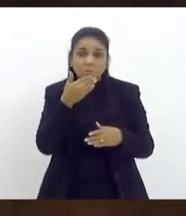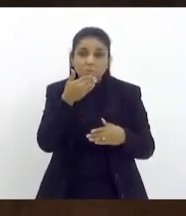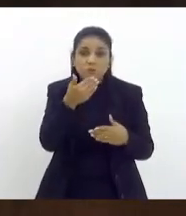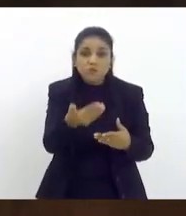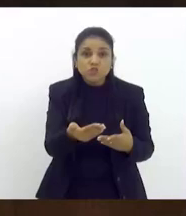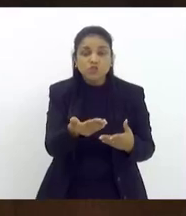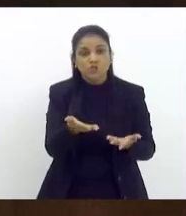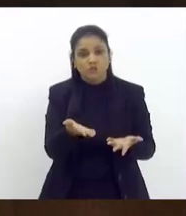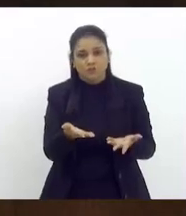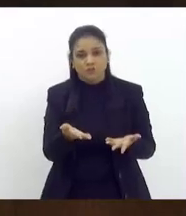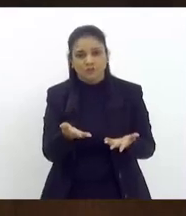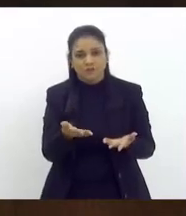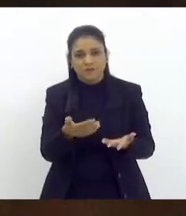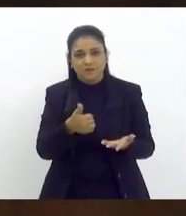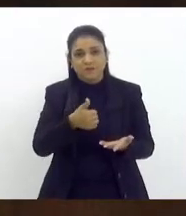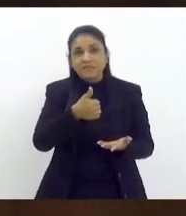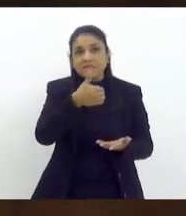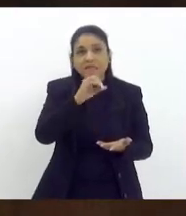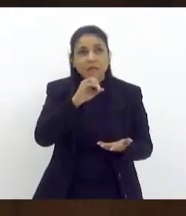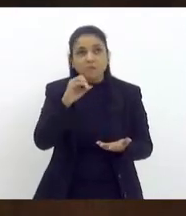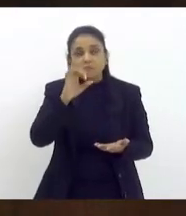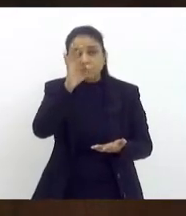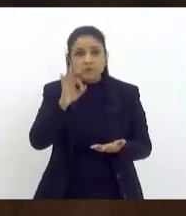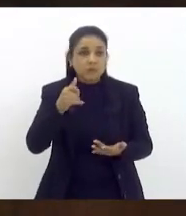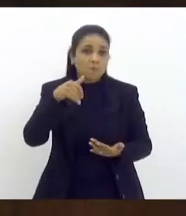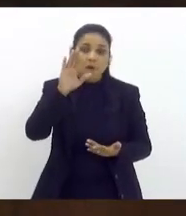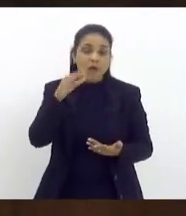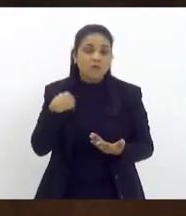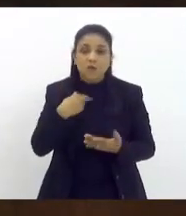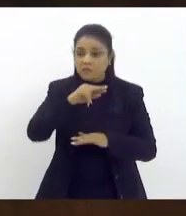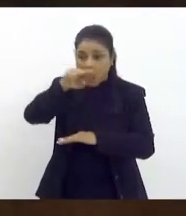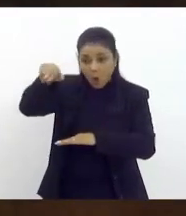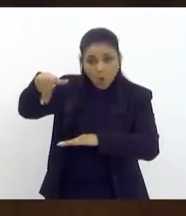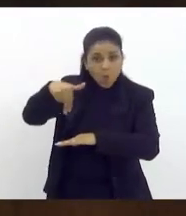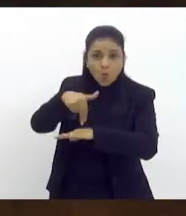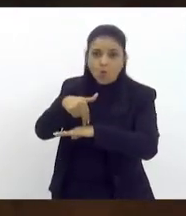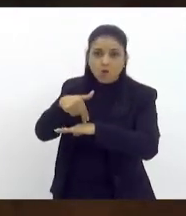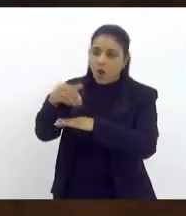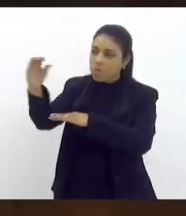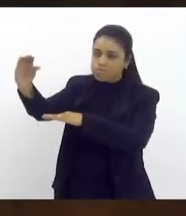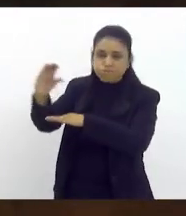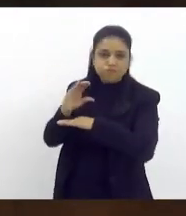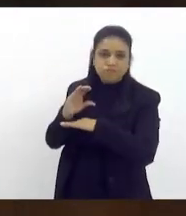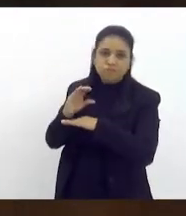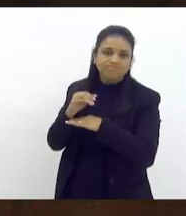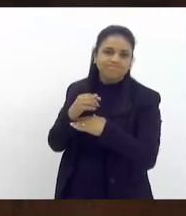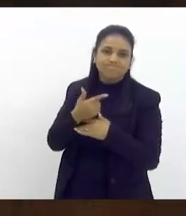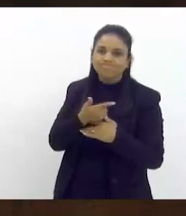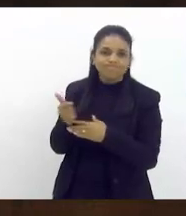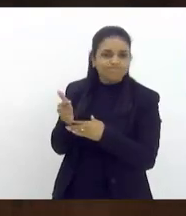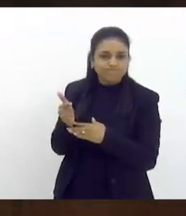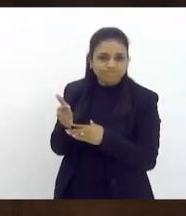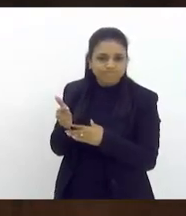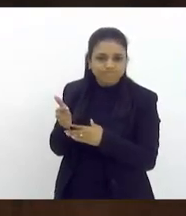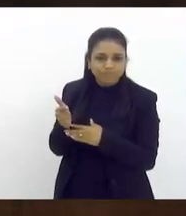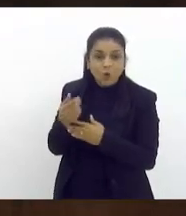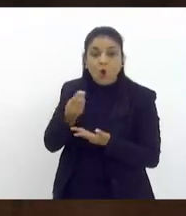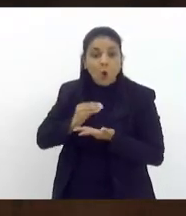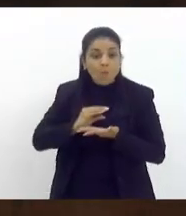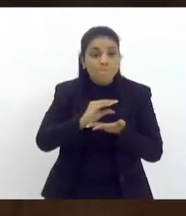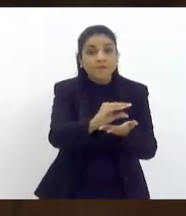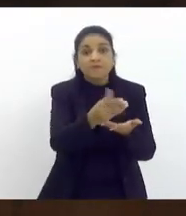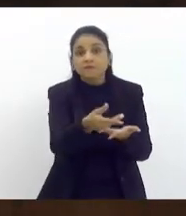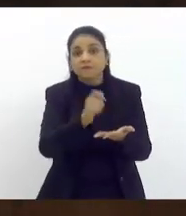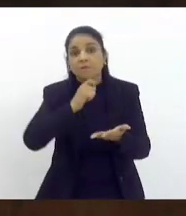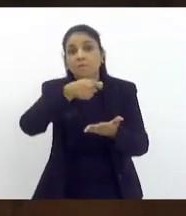isso seria o ideal seria mas a união não repassa recurso para a gente a gente paga